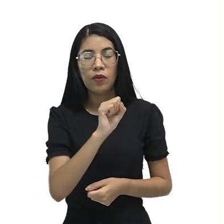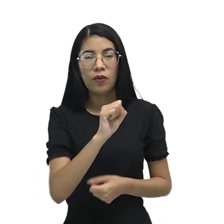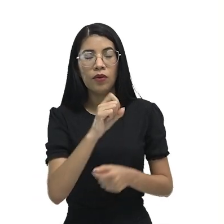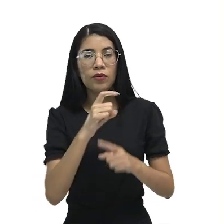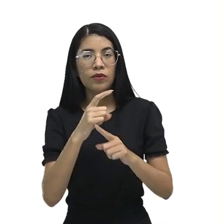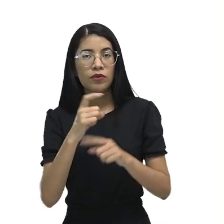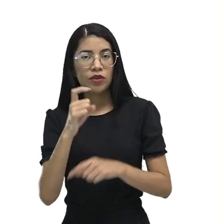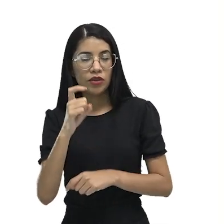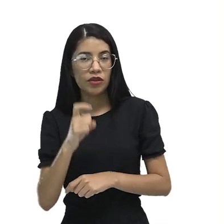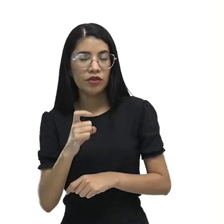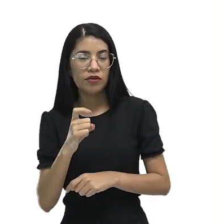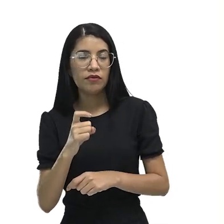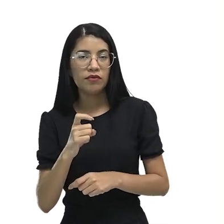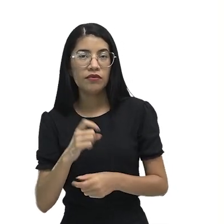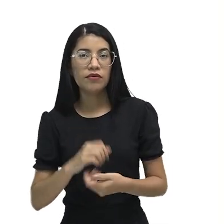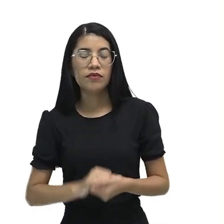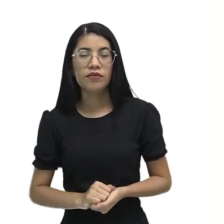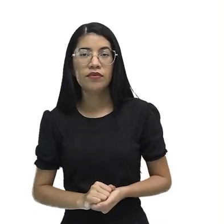8x